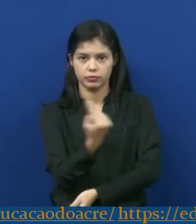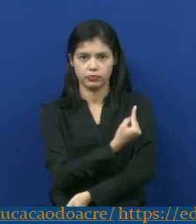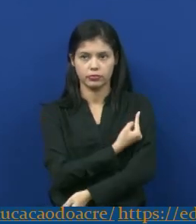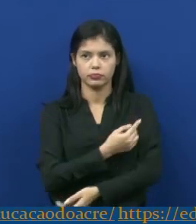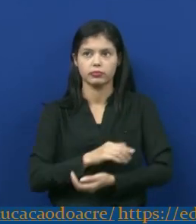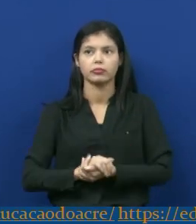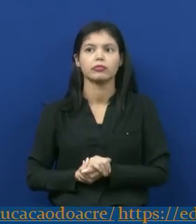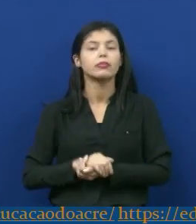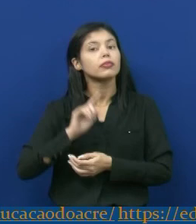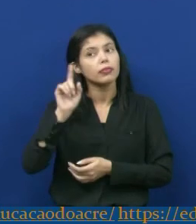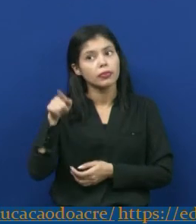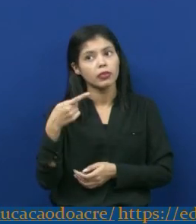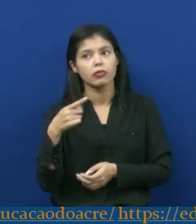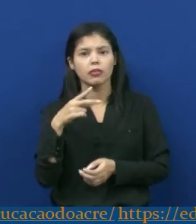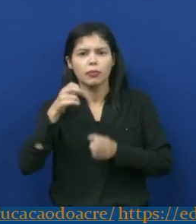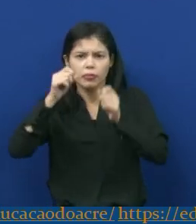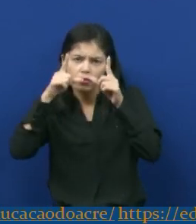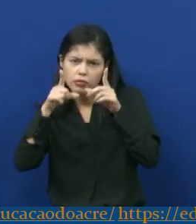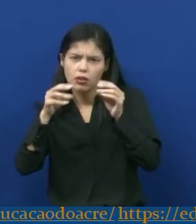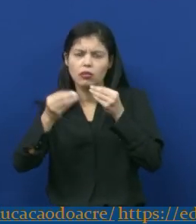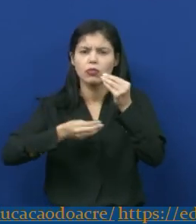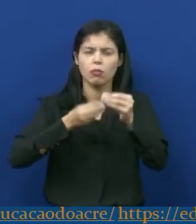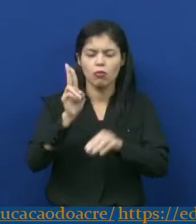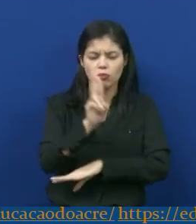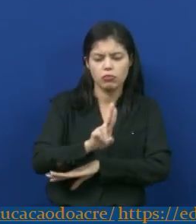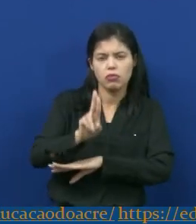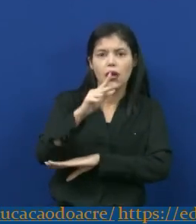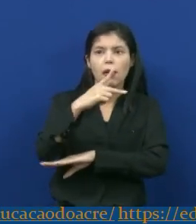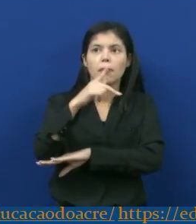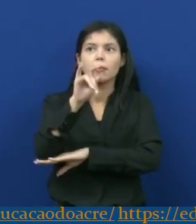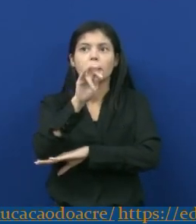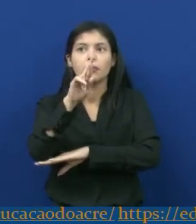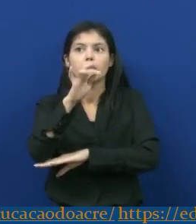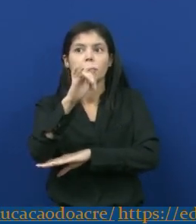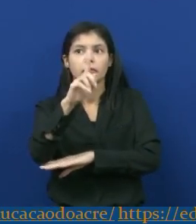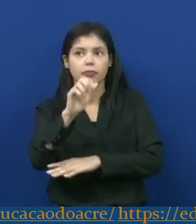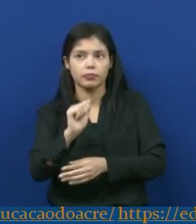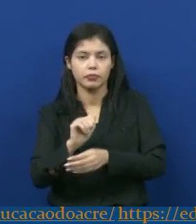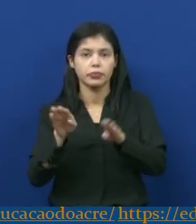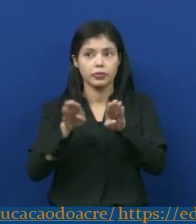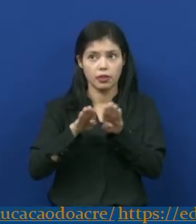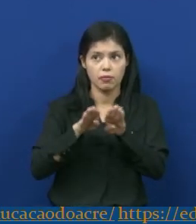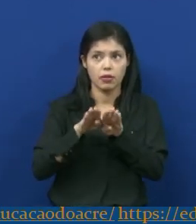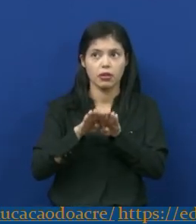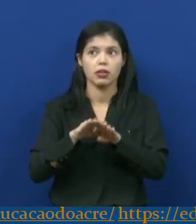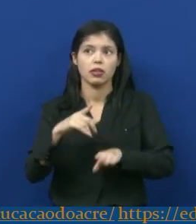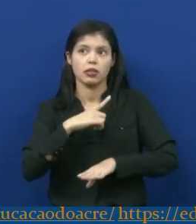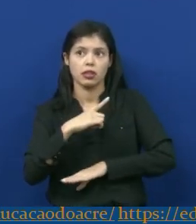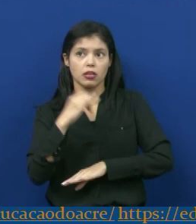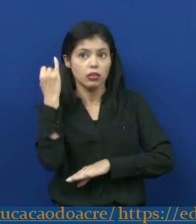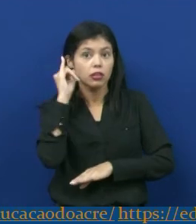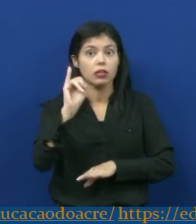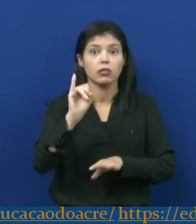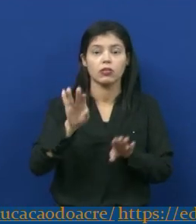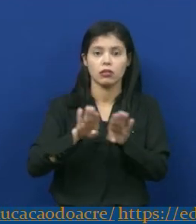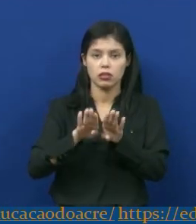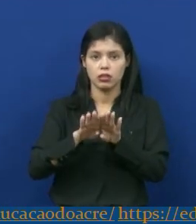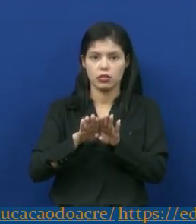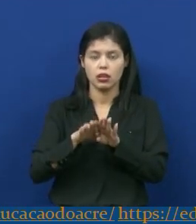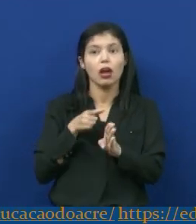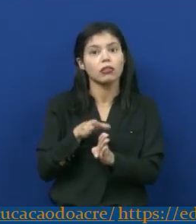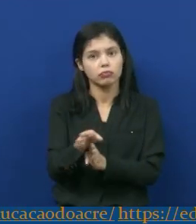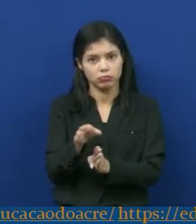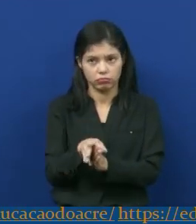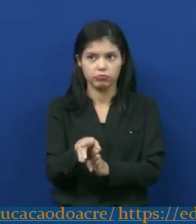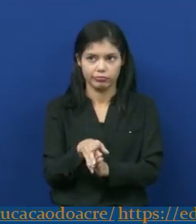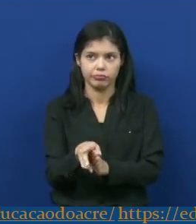Seguindo, vamos observar aí mais algumas formas de uso que eu tenho para as perífrases, certo? As perífrases também têm aí a ideia de dar